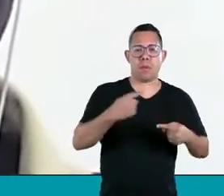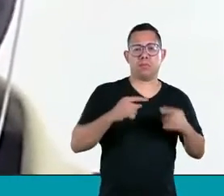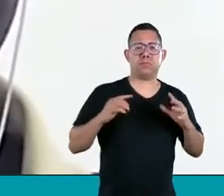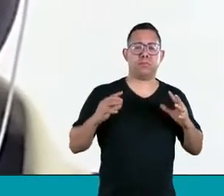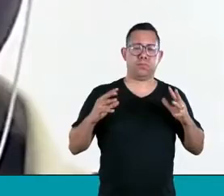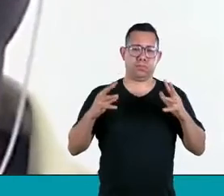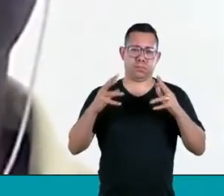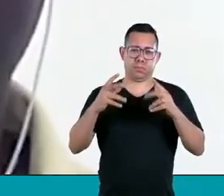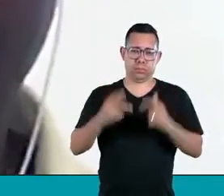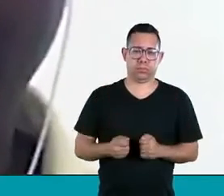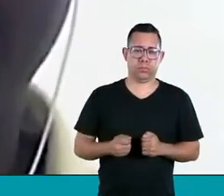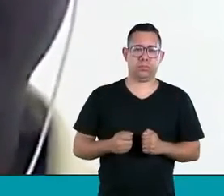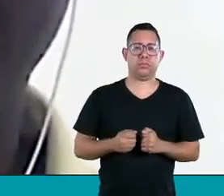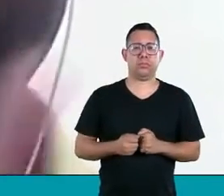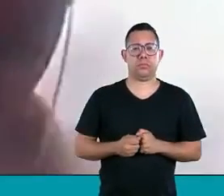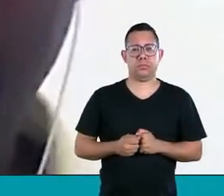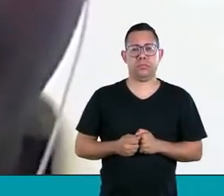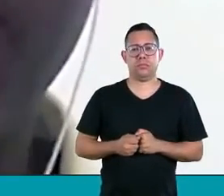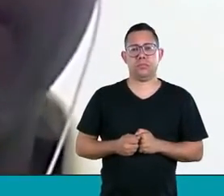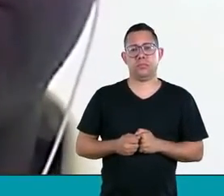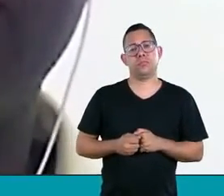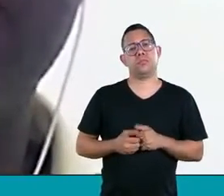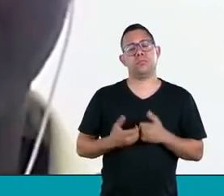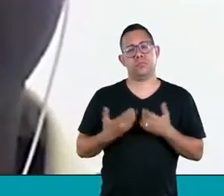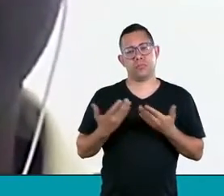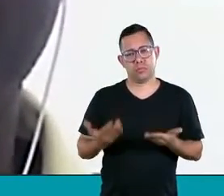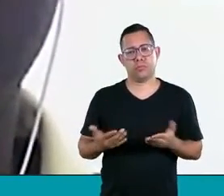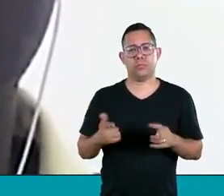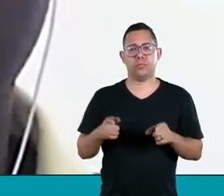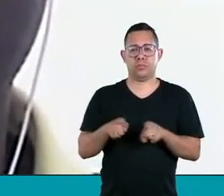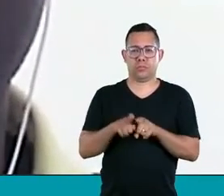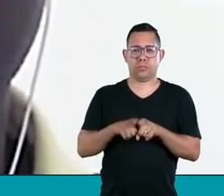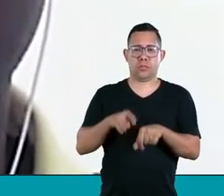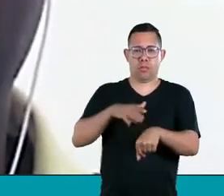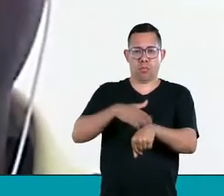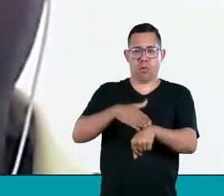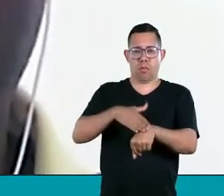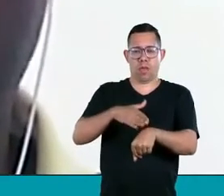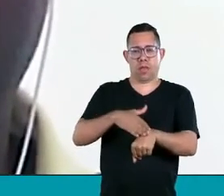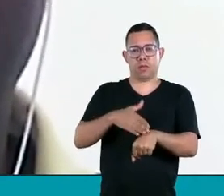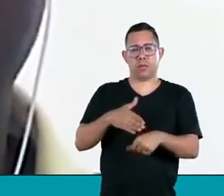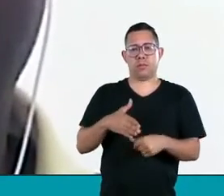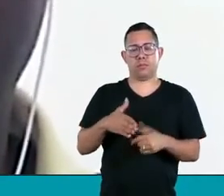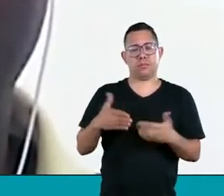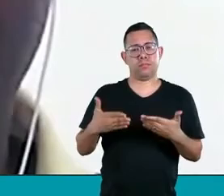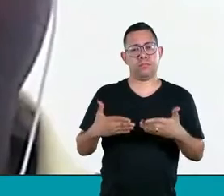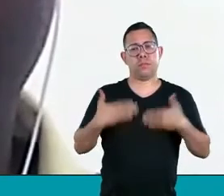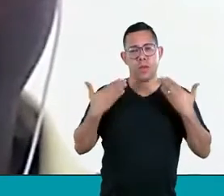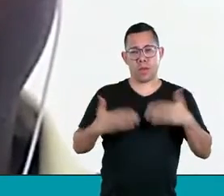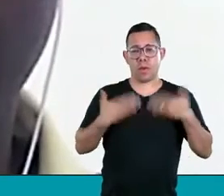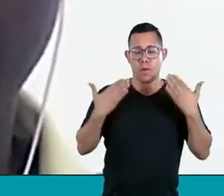já foi apresentada aqui, né, e ao momento que nós estamos de comemoração